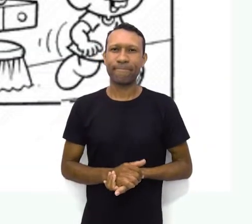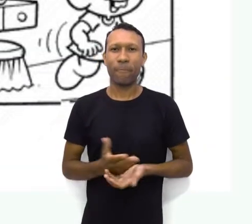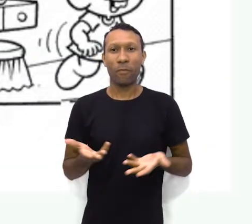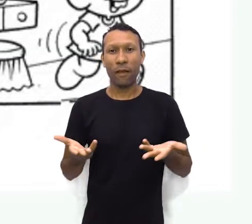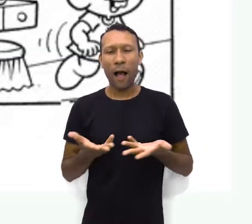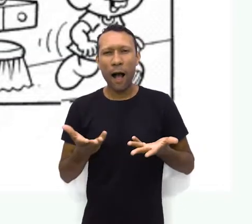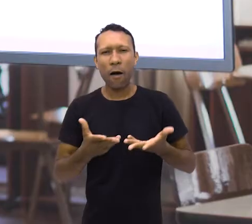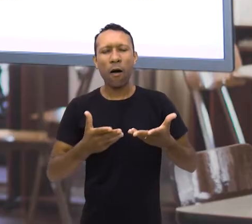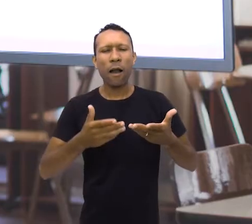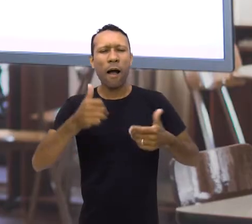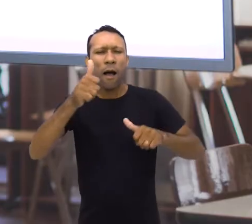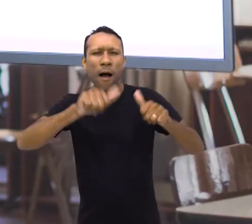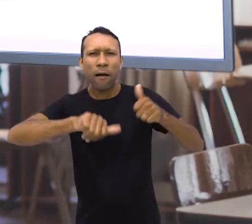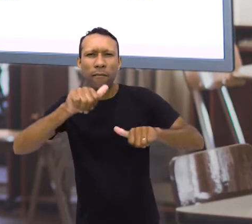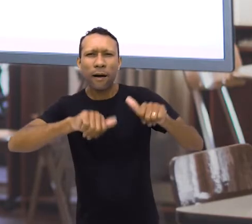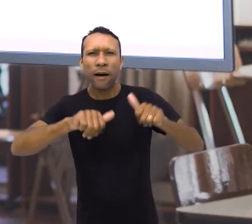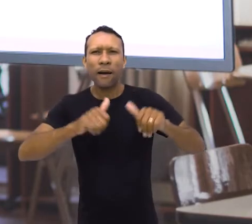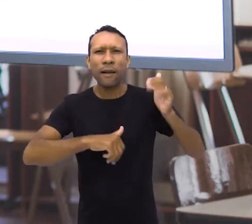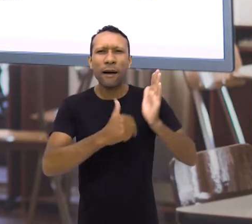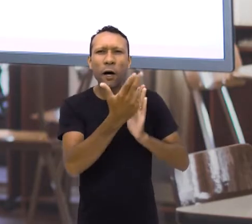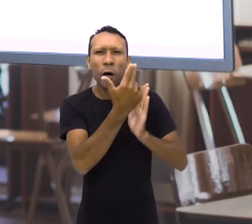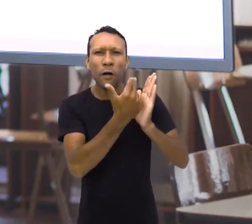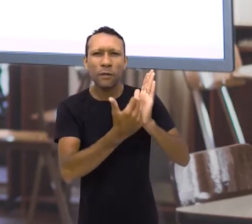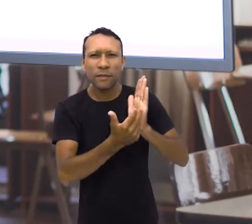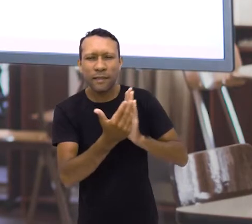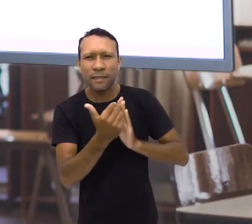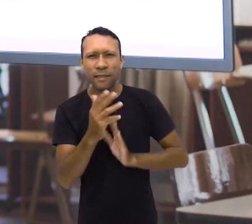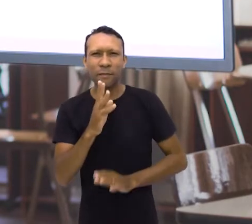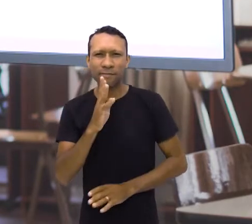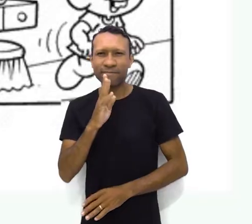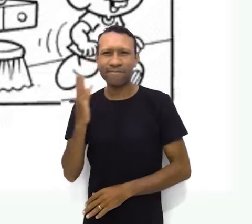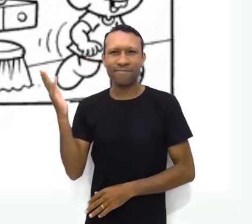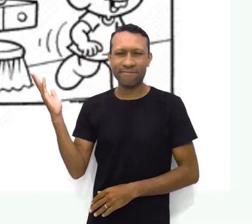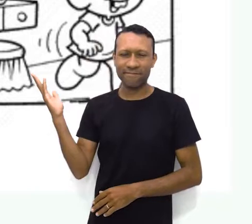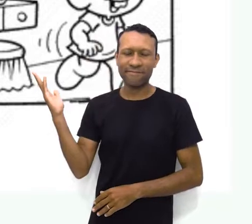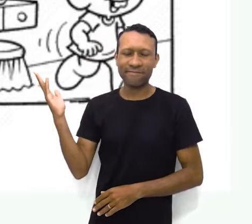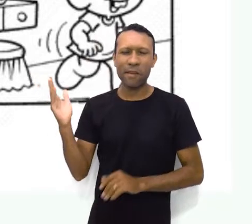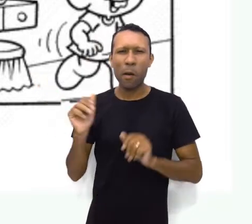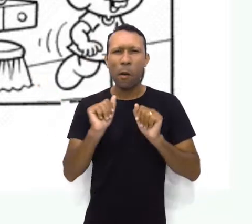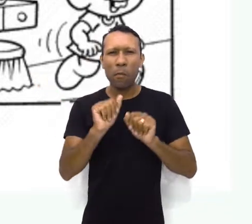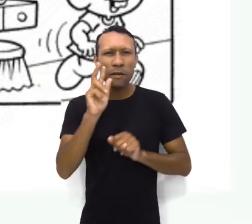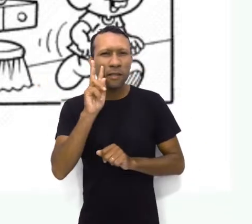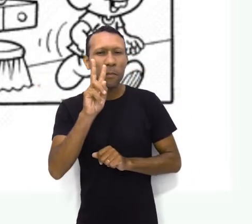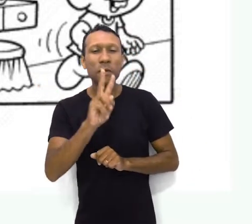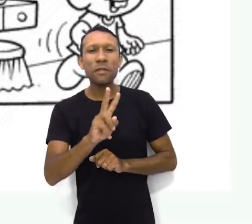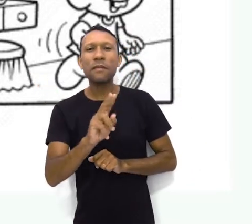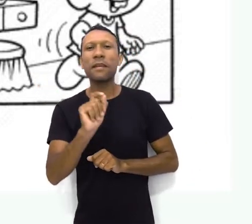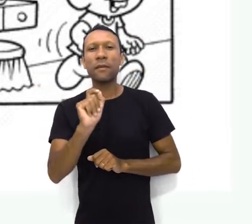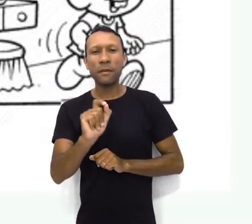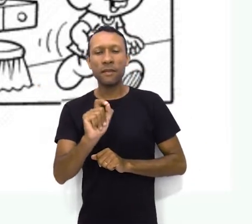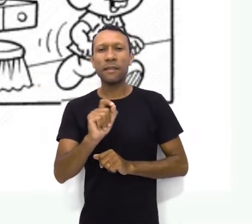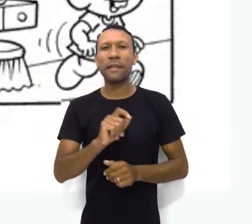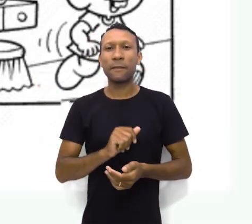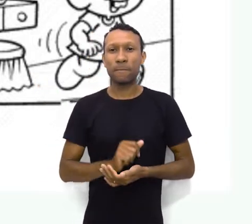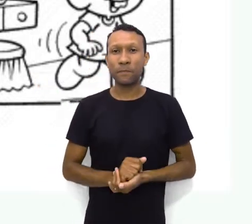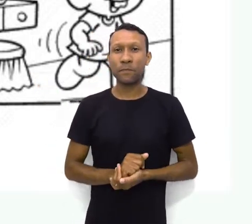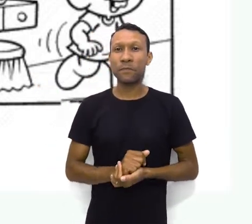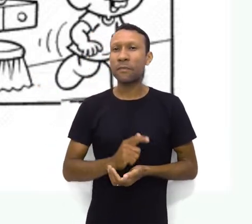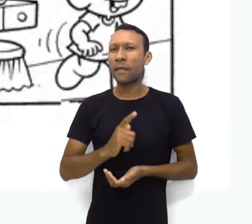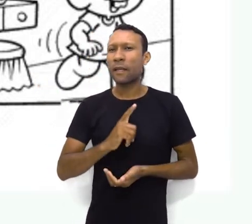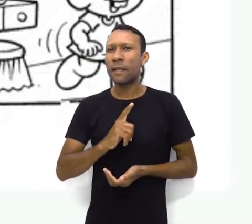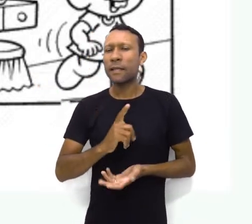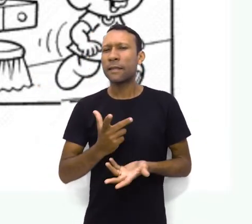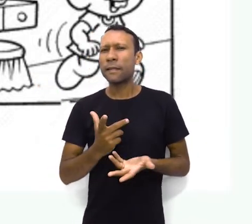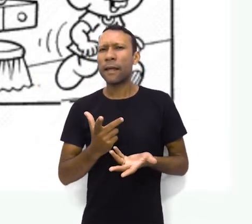Analisando a tirinha abaixo, de um personagem bastante conhecido de vocês, podemos dizer que na situação abordada apresenta um tipo